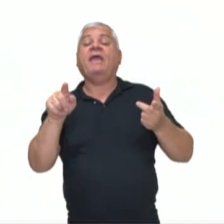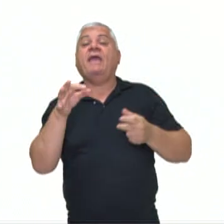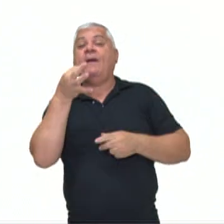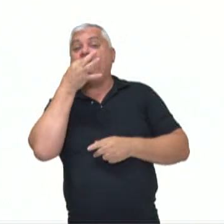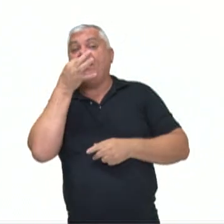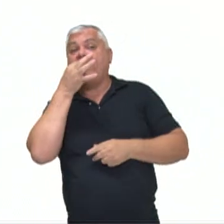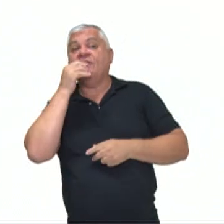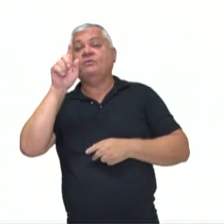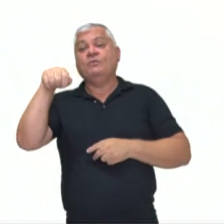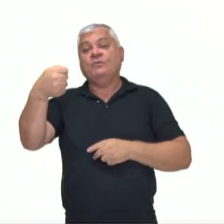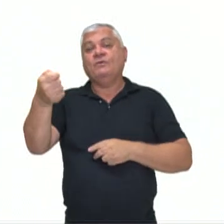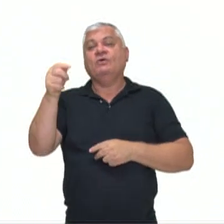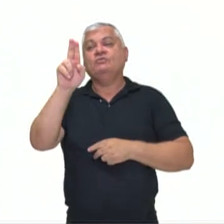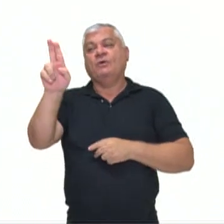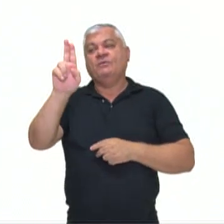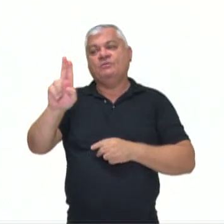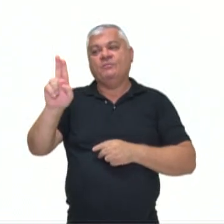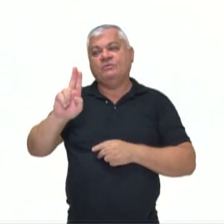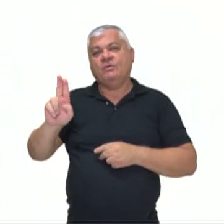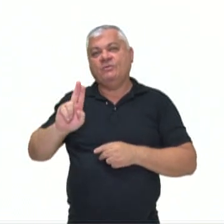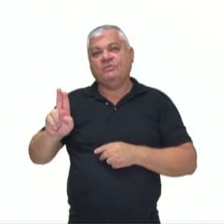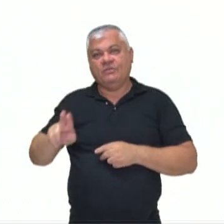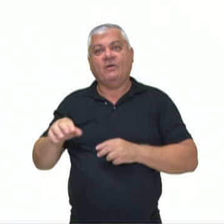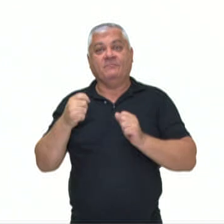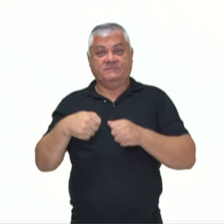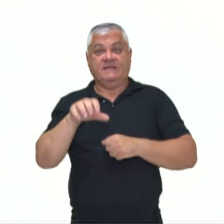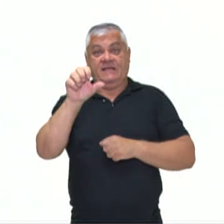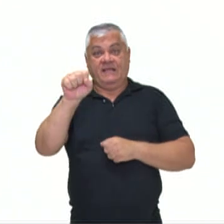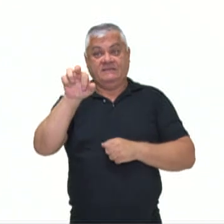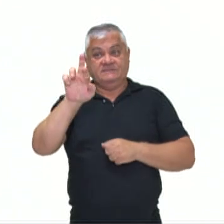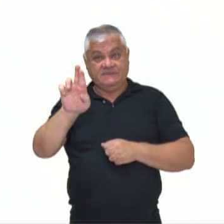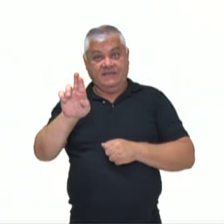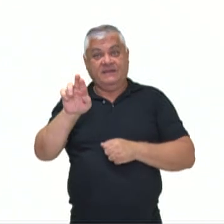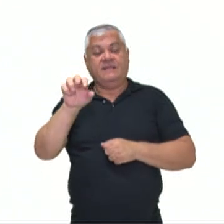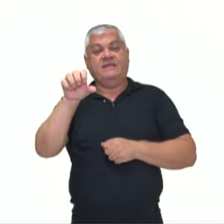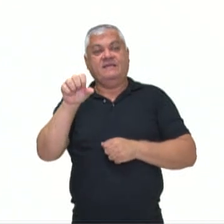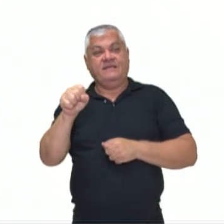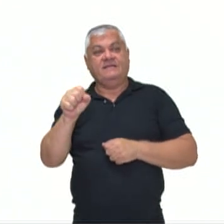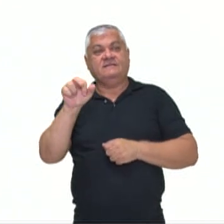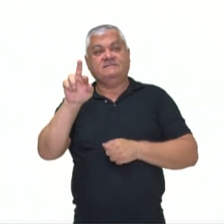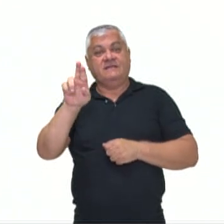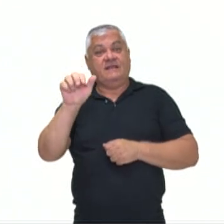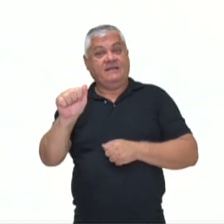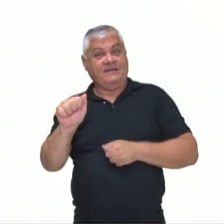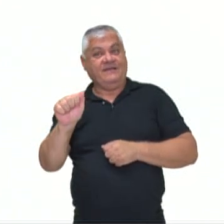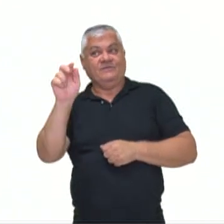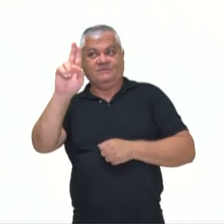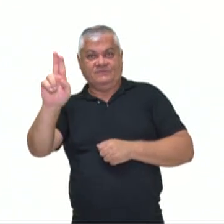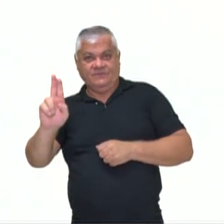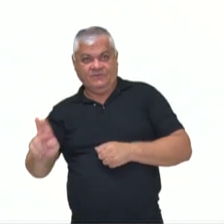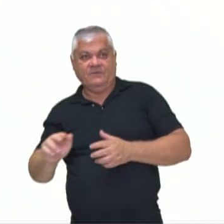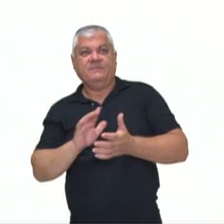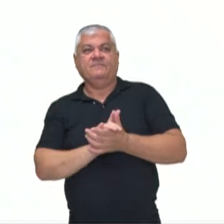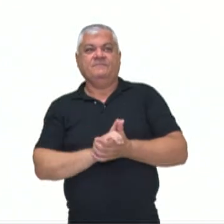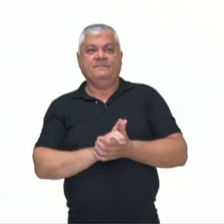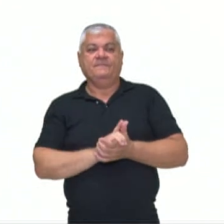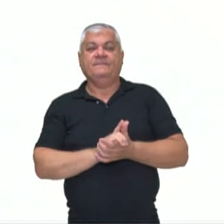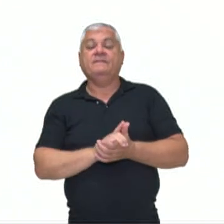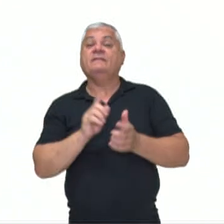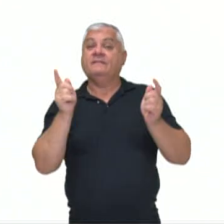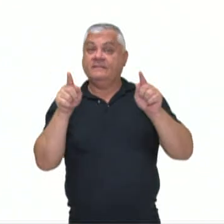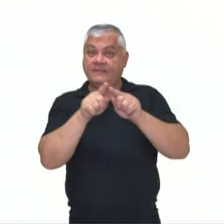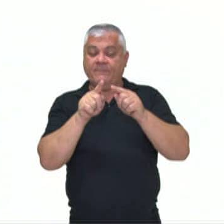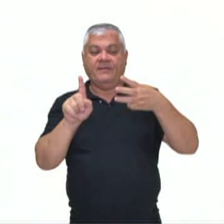Senhor Pérez, senhor Alvarez, senhorita Palácios. E eu posso usar senhor ou senhora, mas Don ou